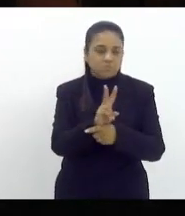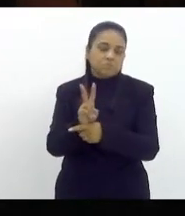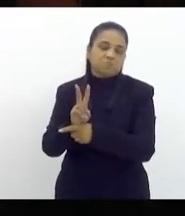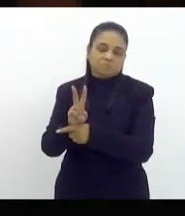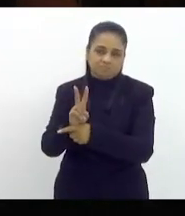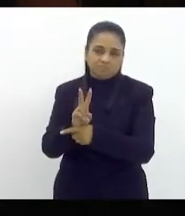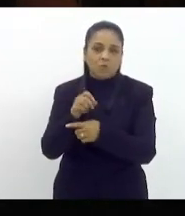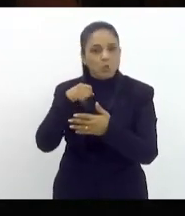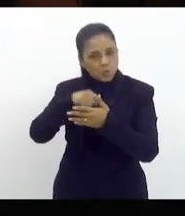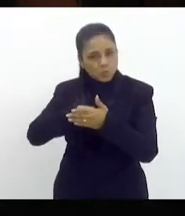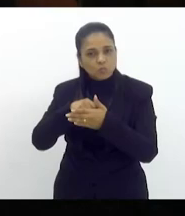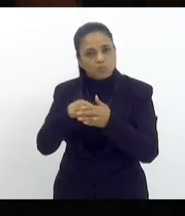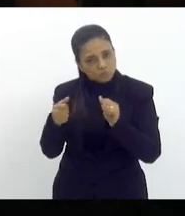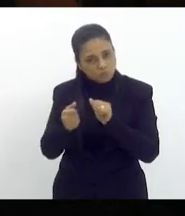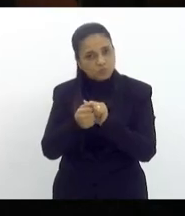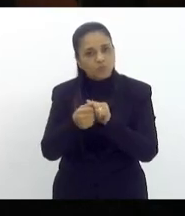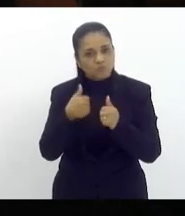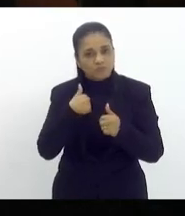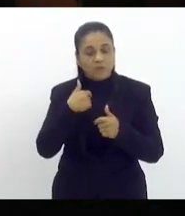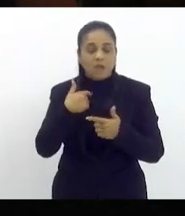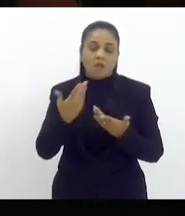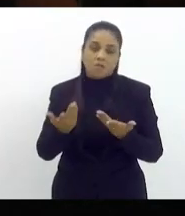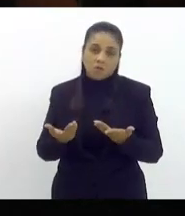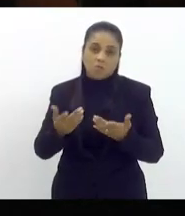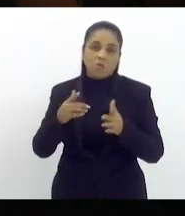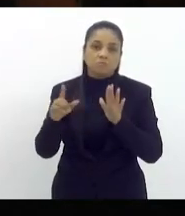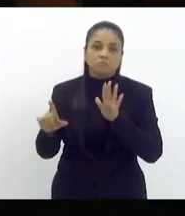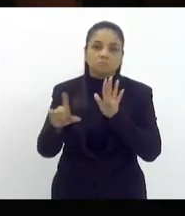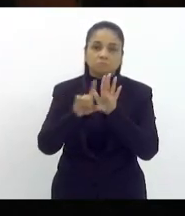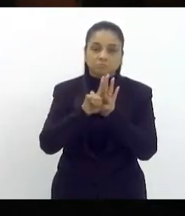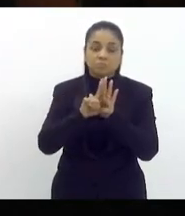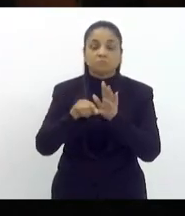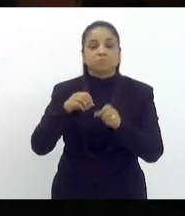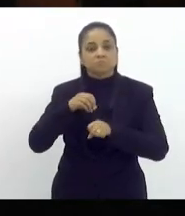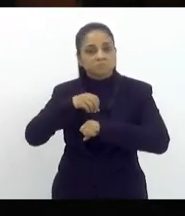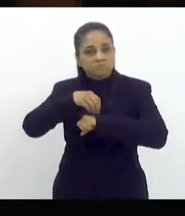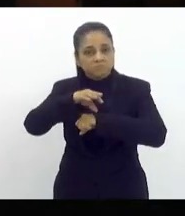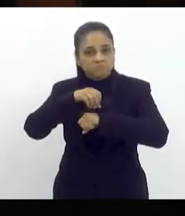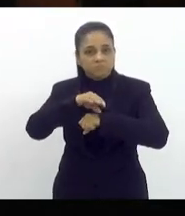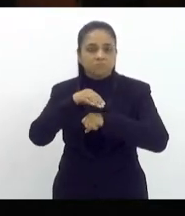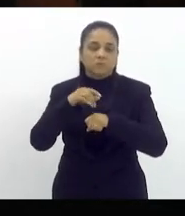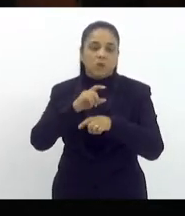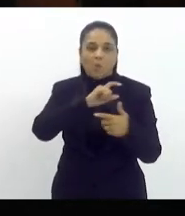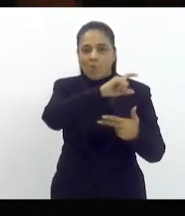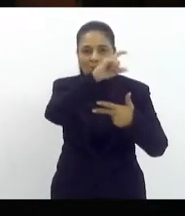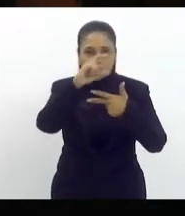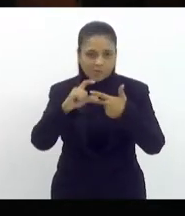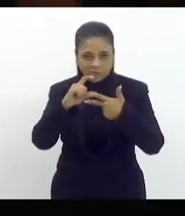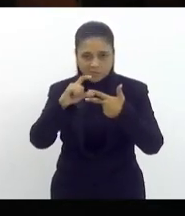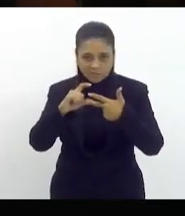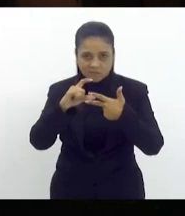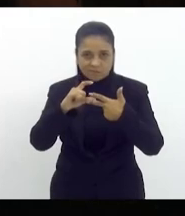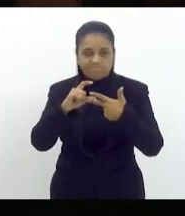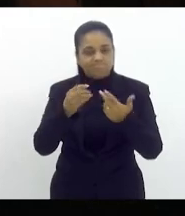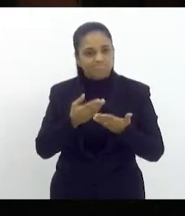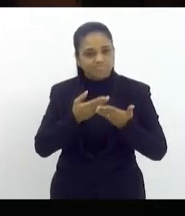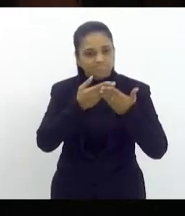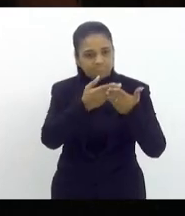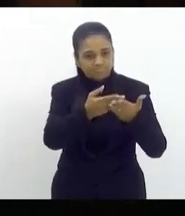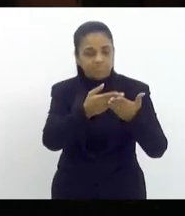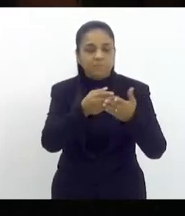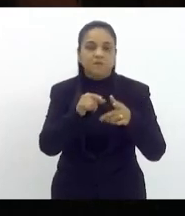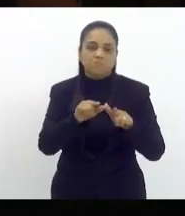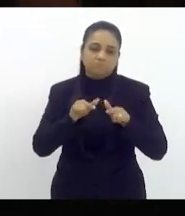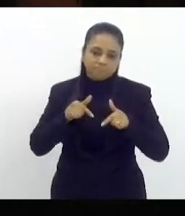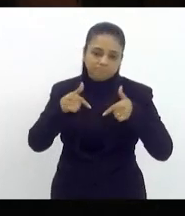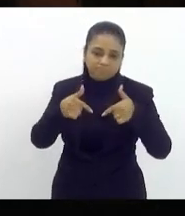e dessa forma eu espero que essa indicação Legislativa chega ao poder executivo e que tenha o devido atendimento